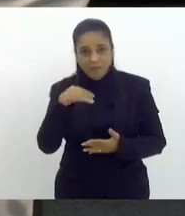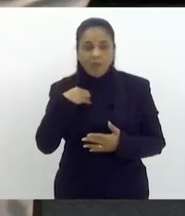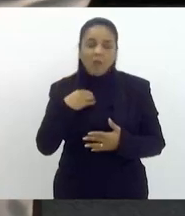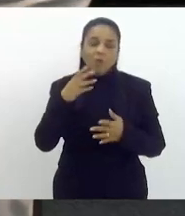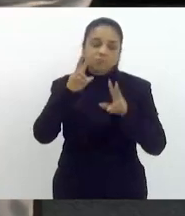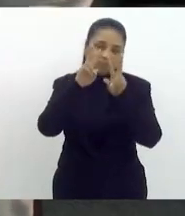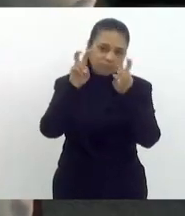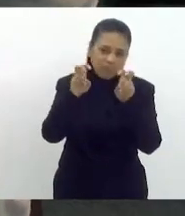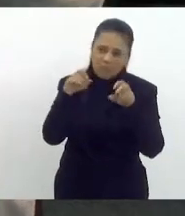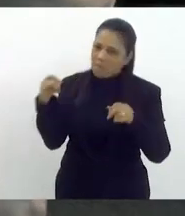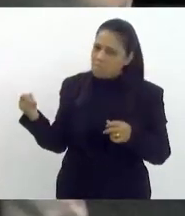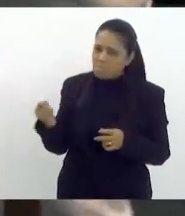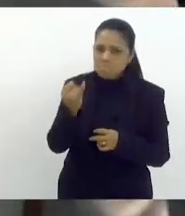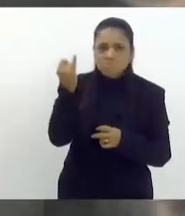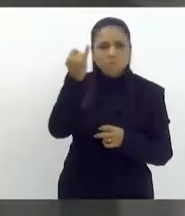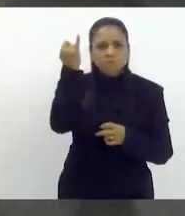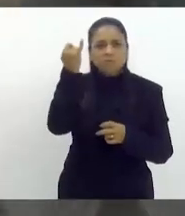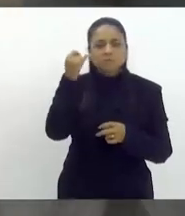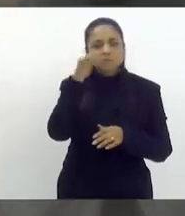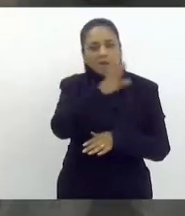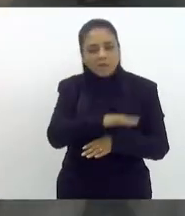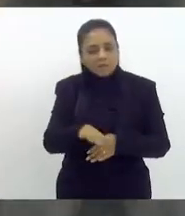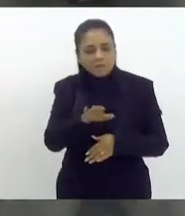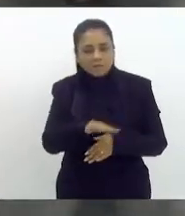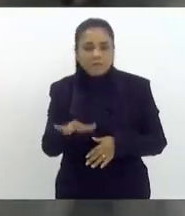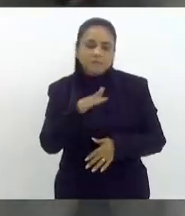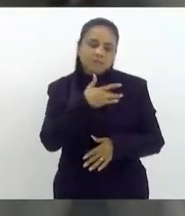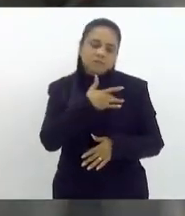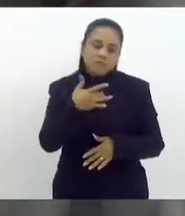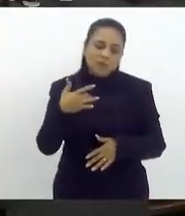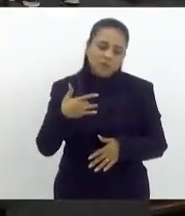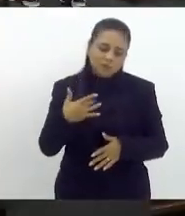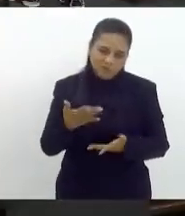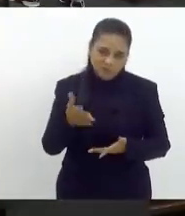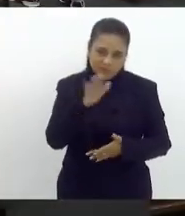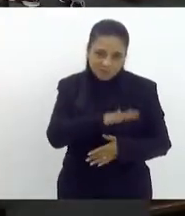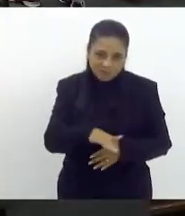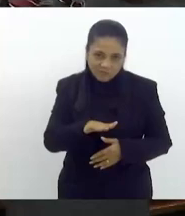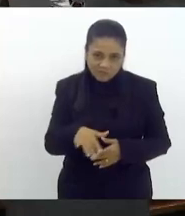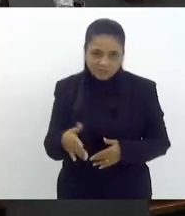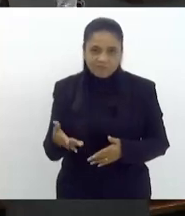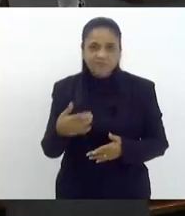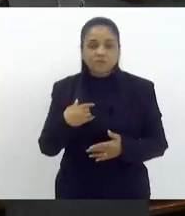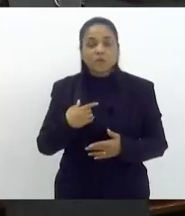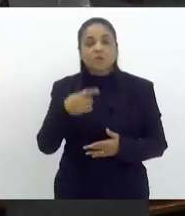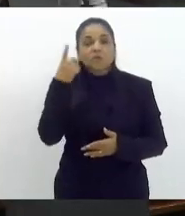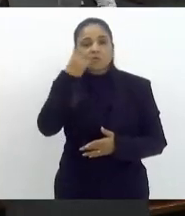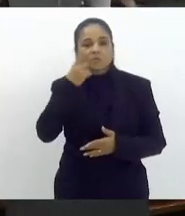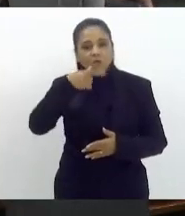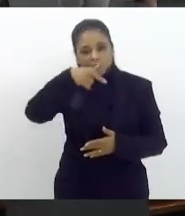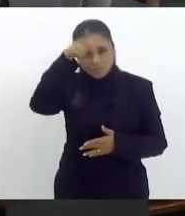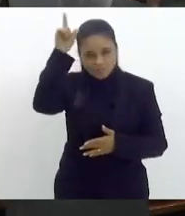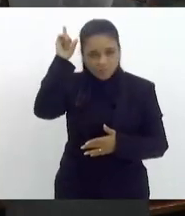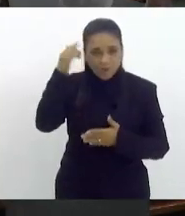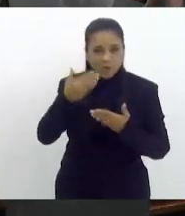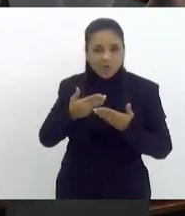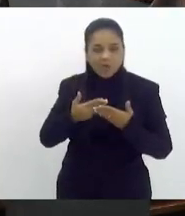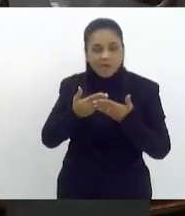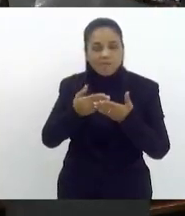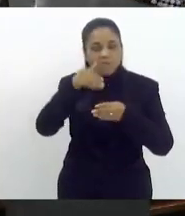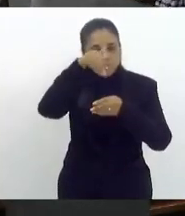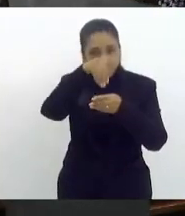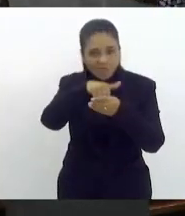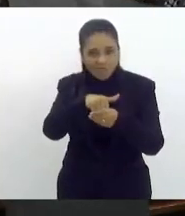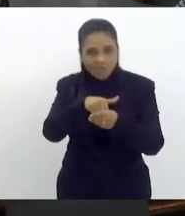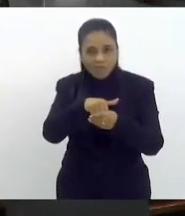matéria de extrema relevância para as crianças e para a saúde das nossas crianças Deputado Luiz Paulo já havia pedido um encaminhamento de voto